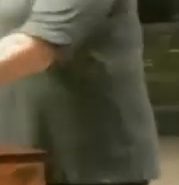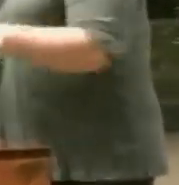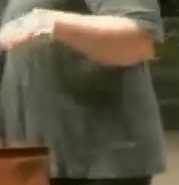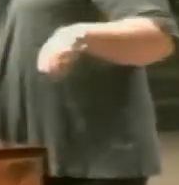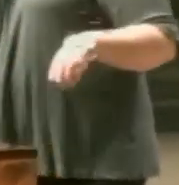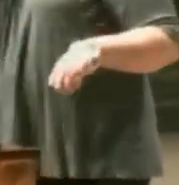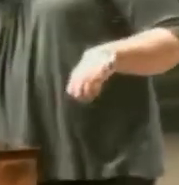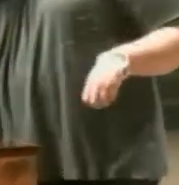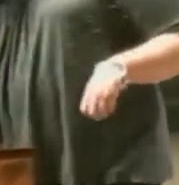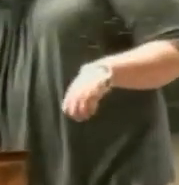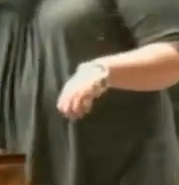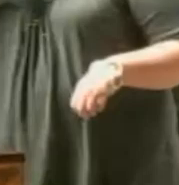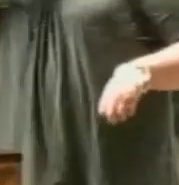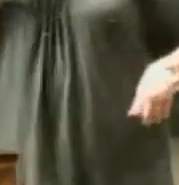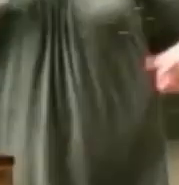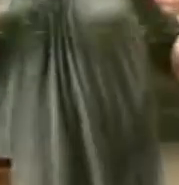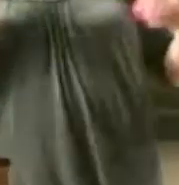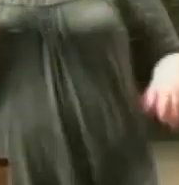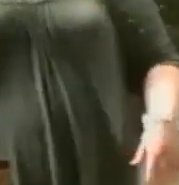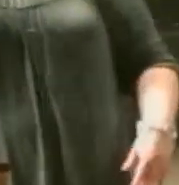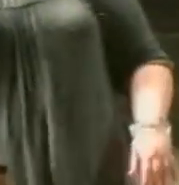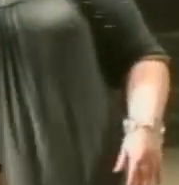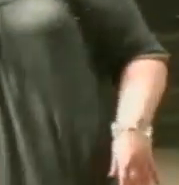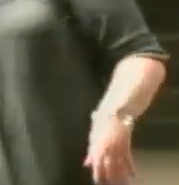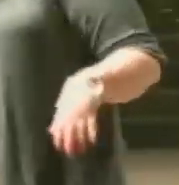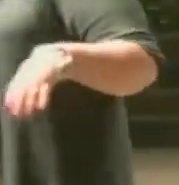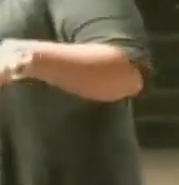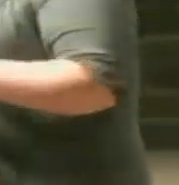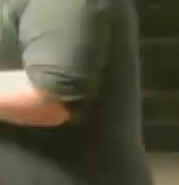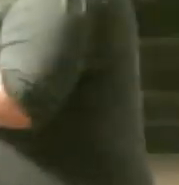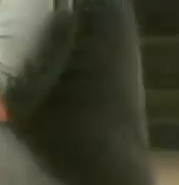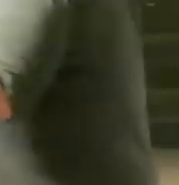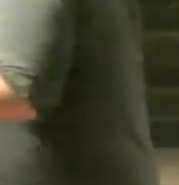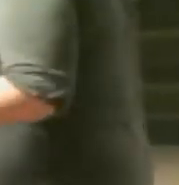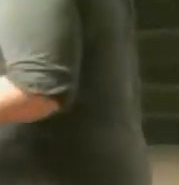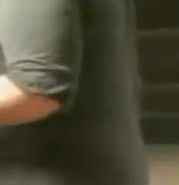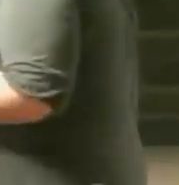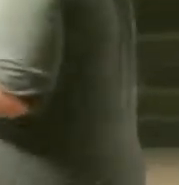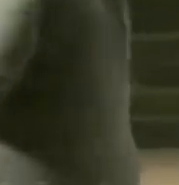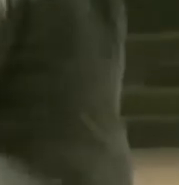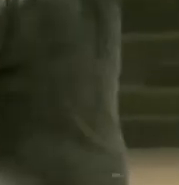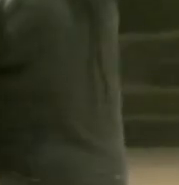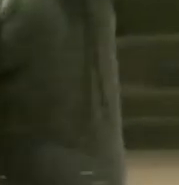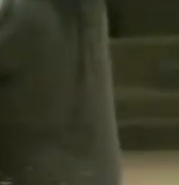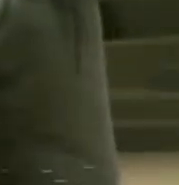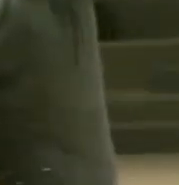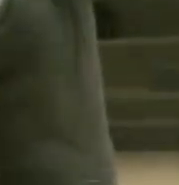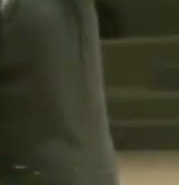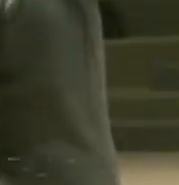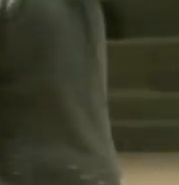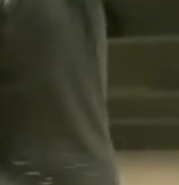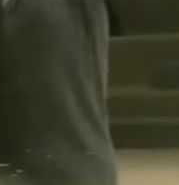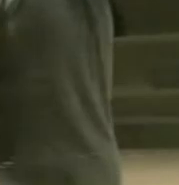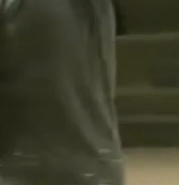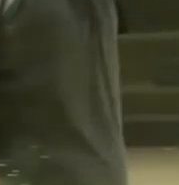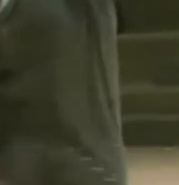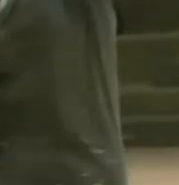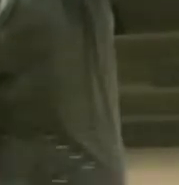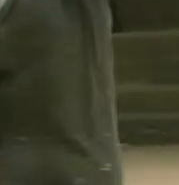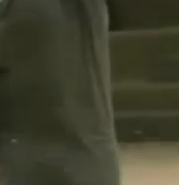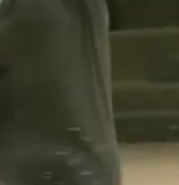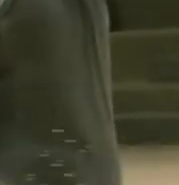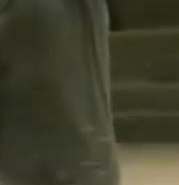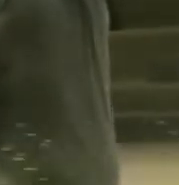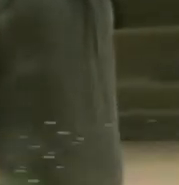Você vai ficar nesse momento com o Acontece na PIB, que são as nossas notícias, os nossos convites para você participar dos eventos